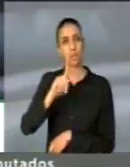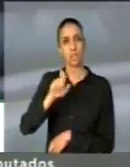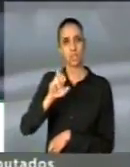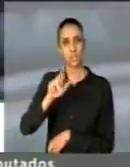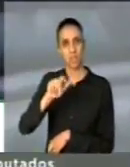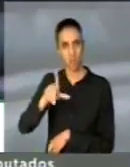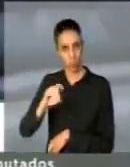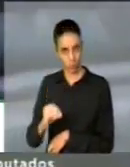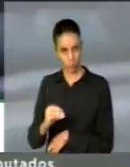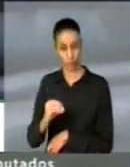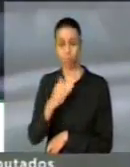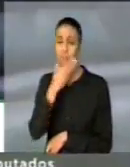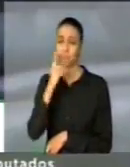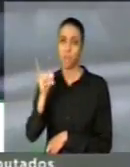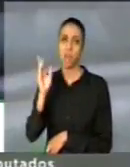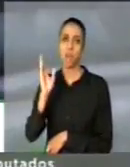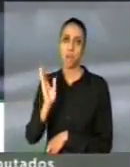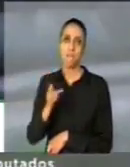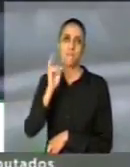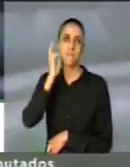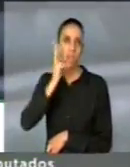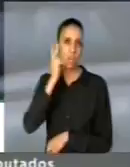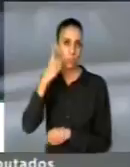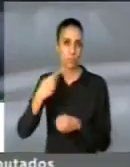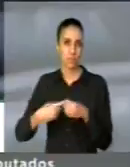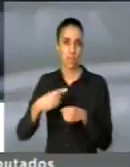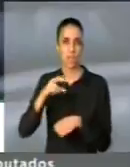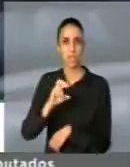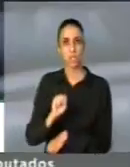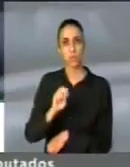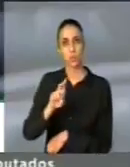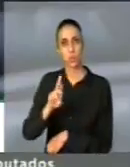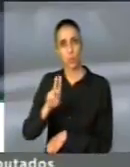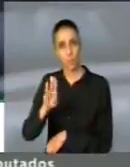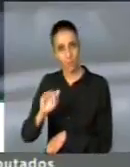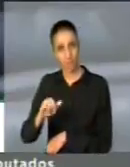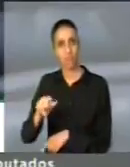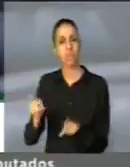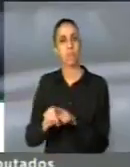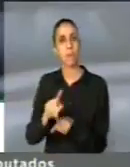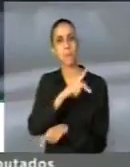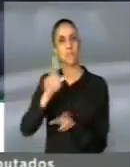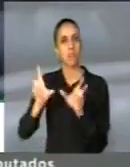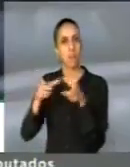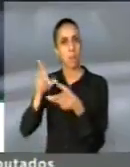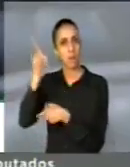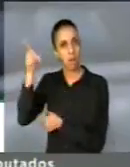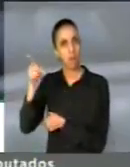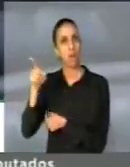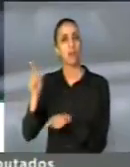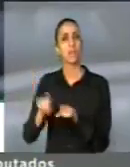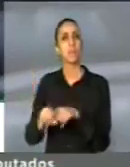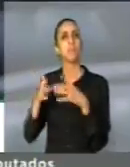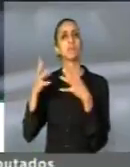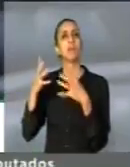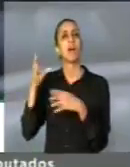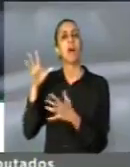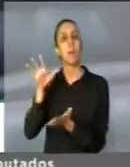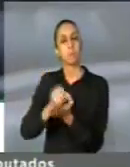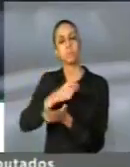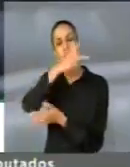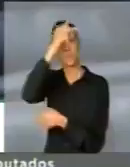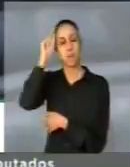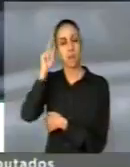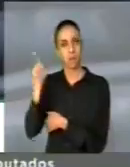Barbosa. Geraldo foi vereador na cidade de Surubim, presidente da Câmara, chegou a assumir a prefeitura da cidade de